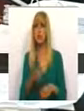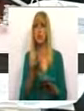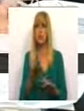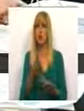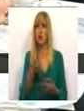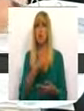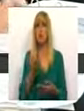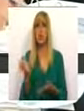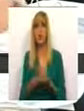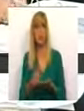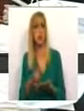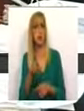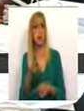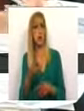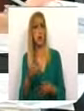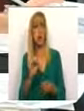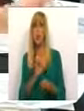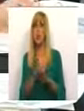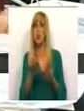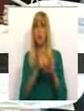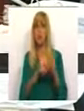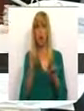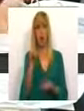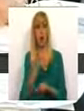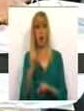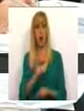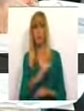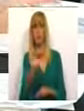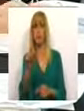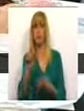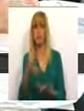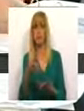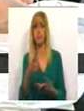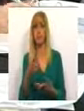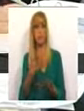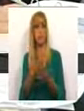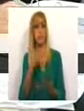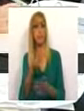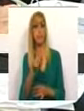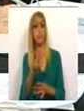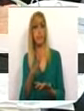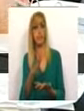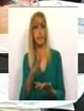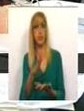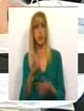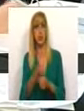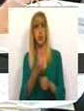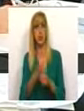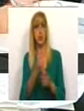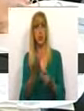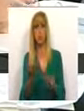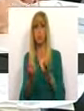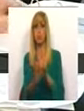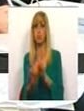50 funcionários, e outra medida que os senhores anularam, mas que se refletiu no serviço aos utentes, no atendimento